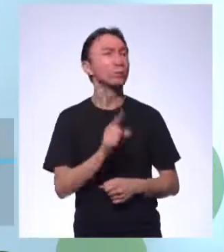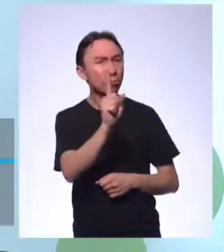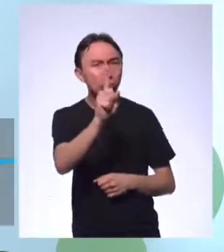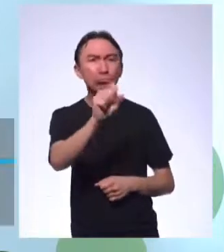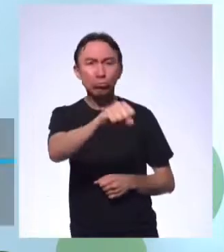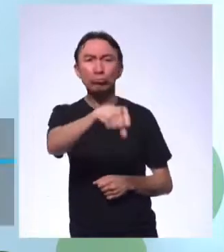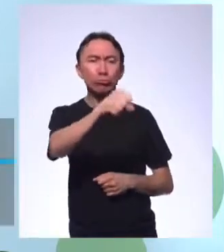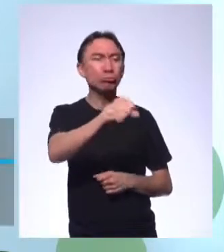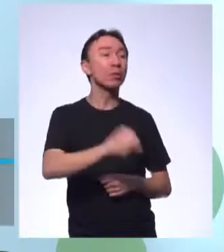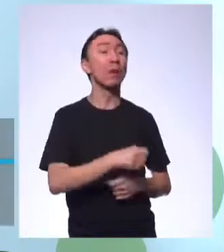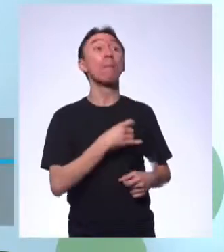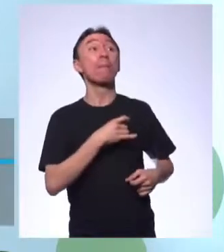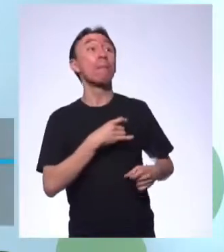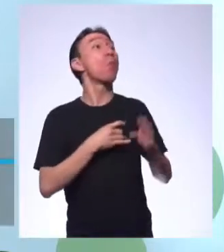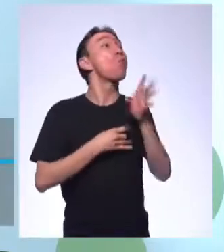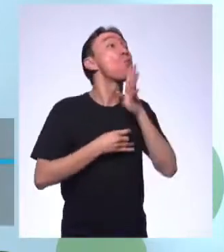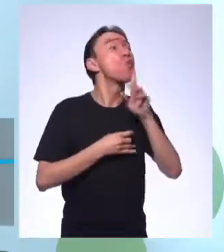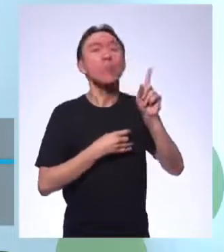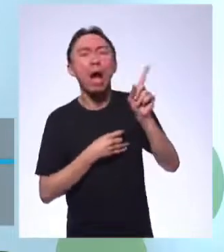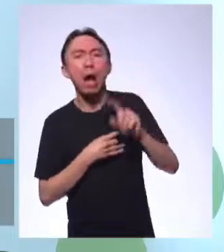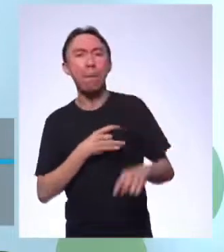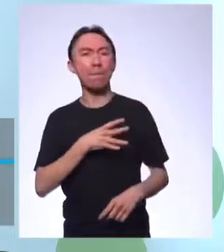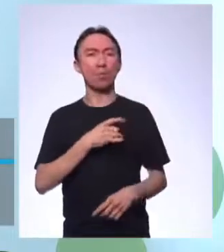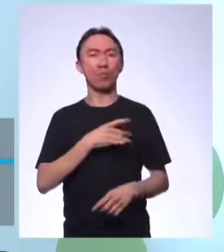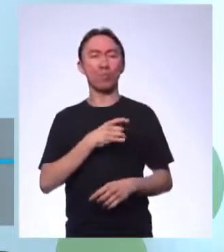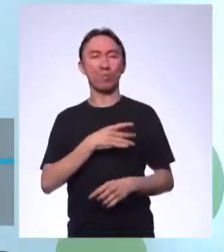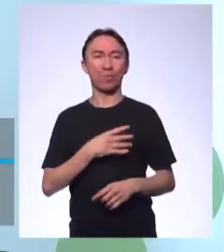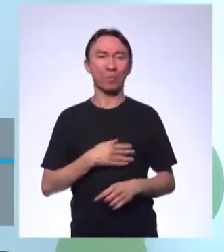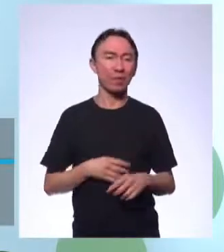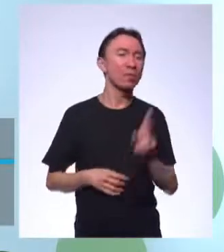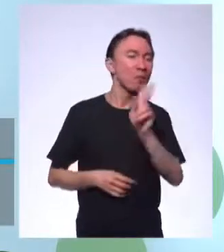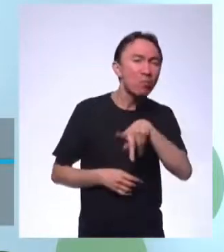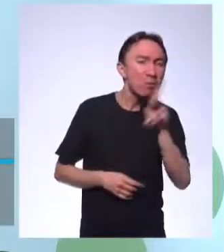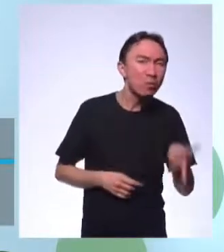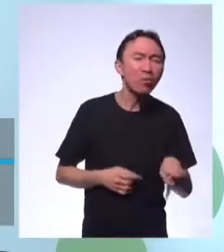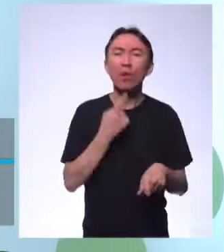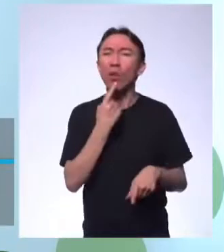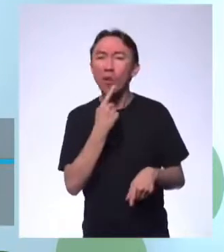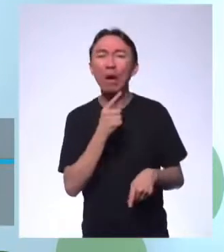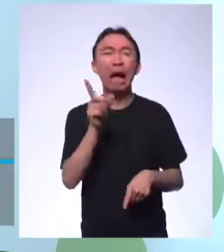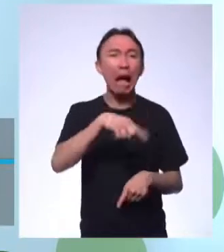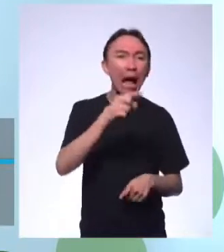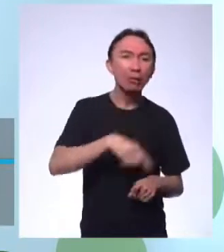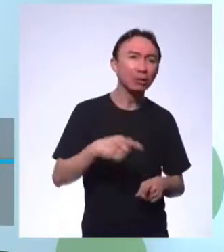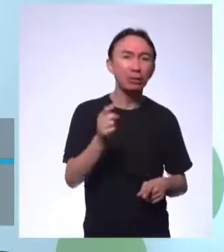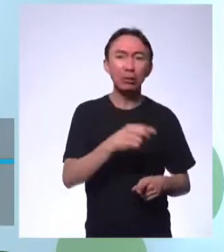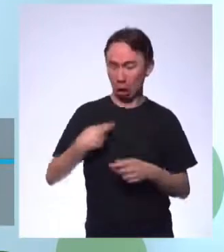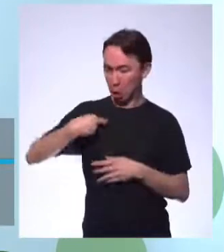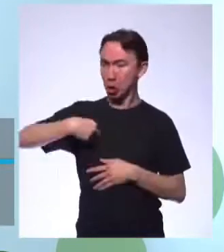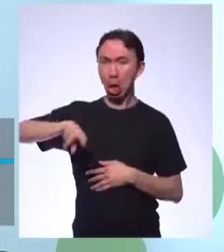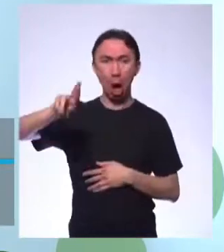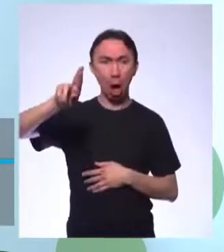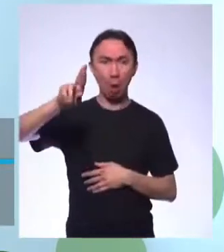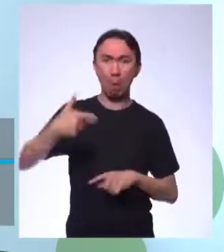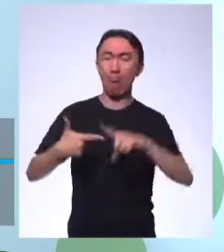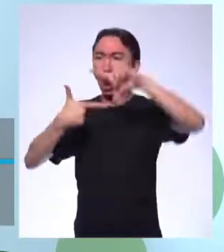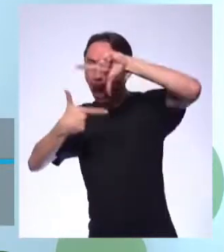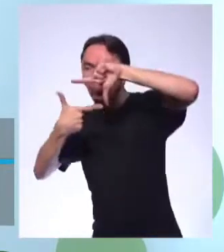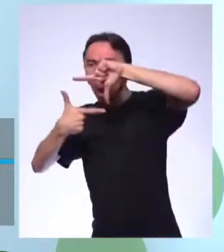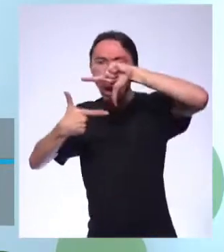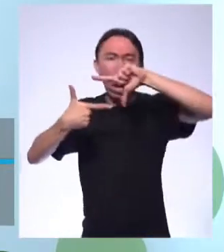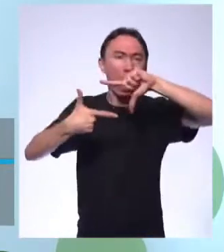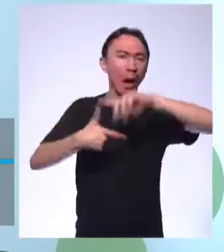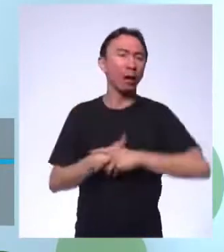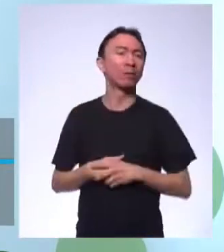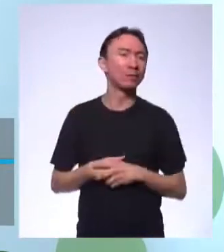desconhecido, né? Um professor que eu perdi o nome dele, diz, fala sobre fanatismo, né? Que é um assunto relevante. Deixa eu ver mais. Medo